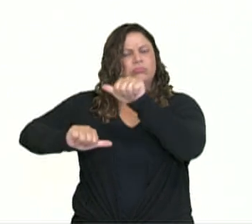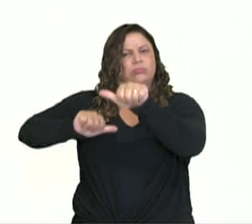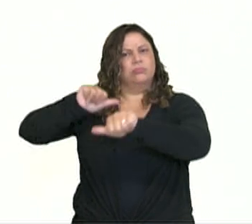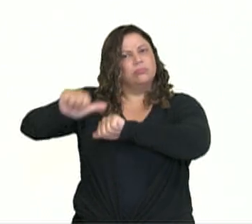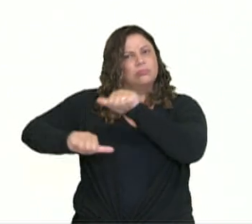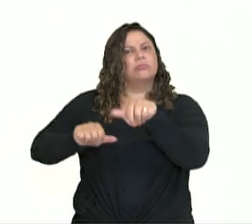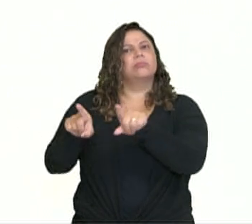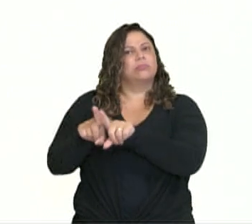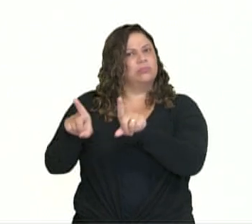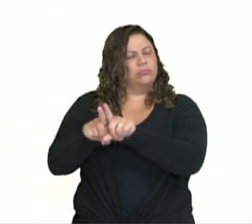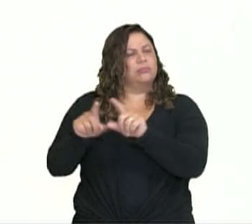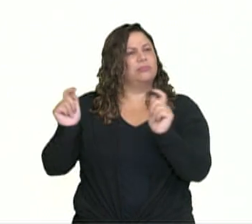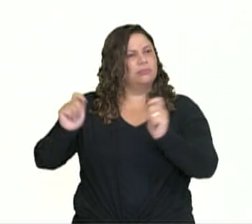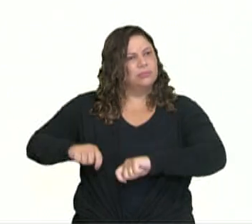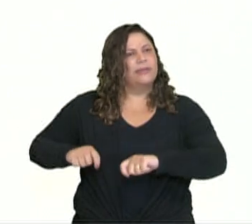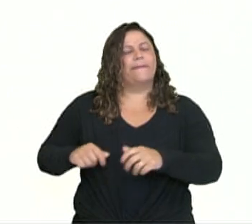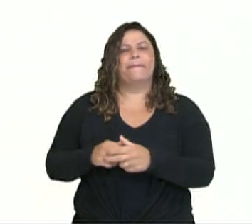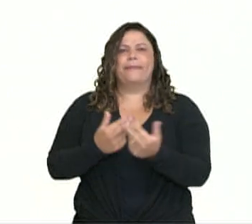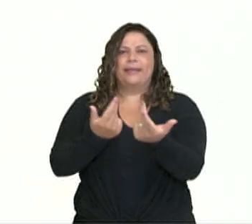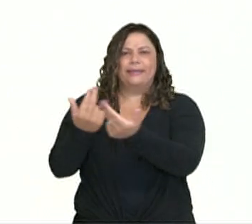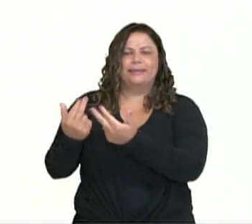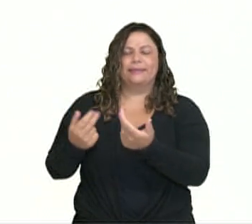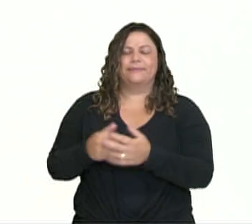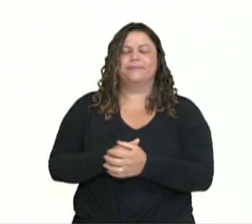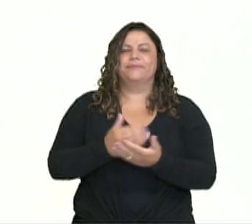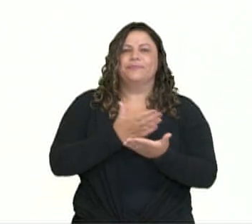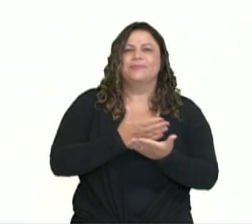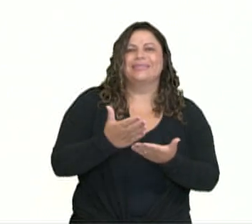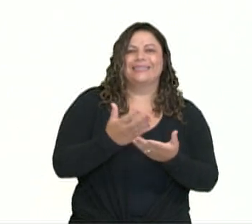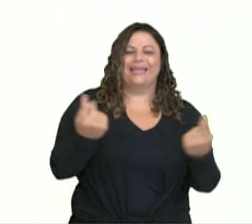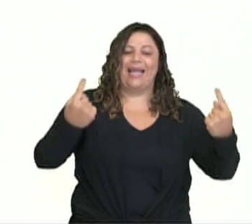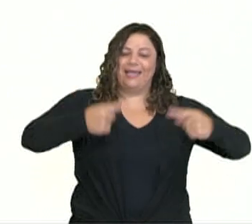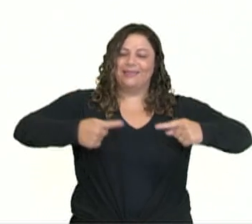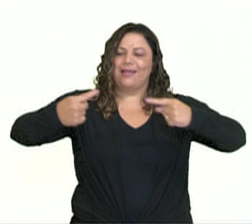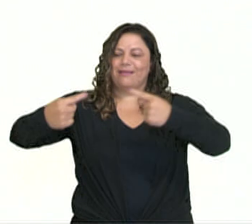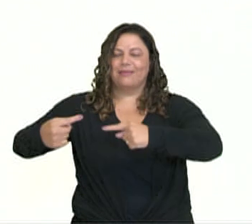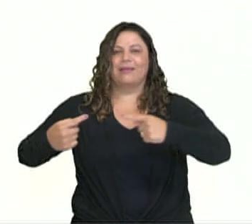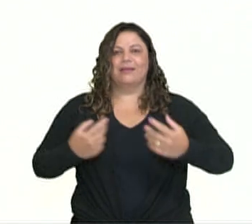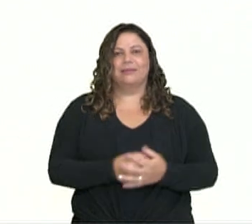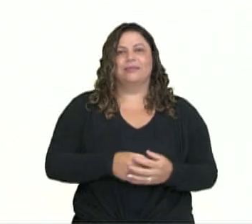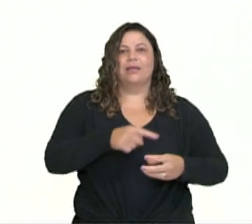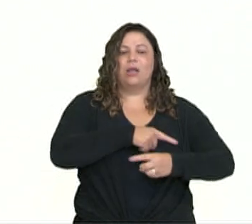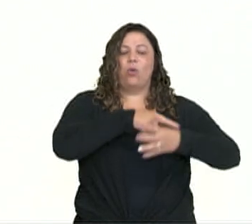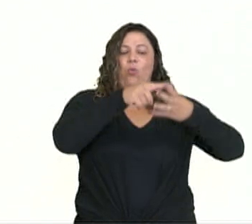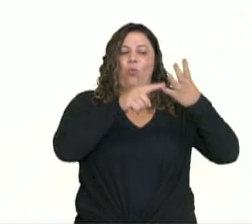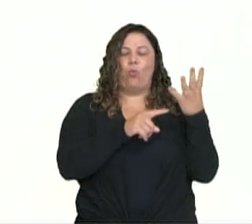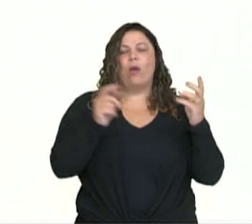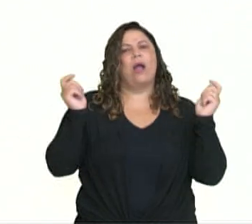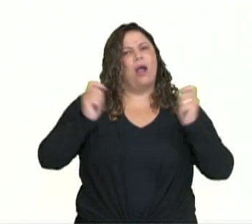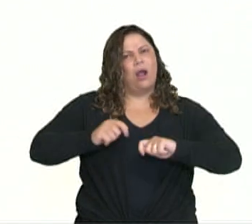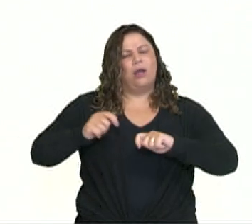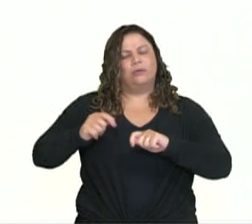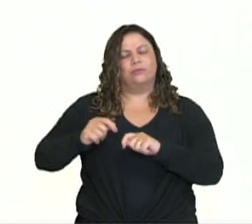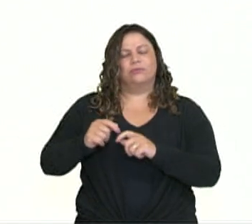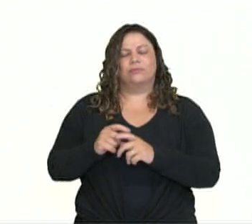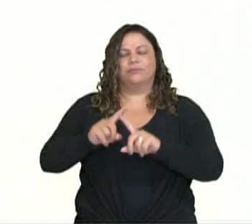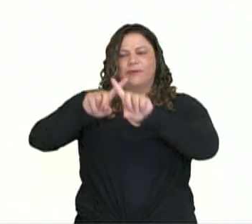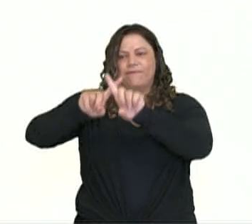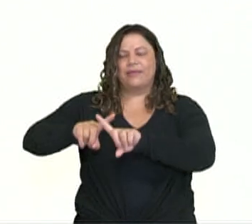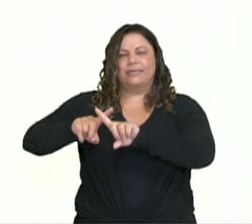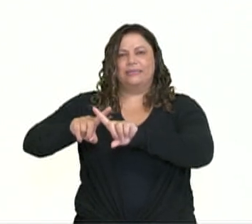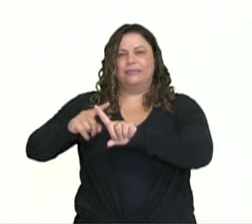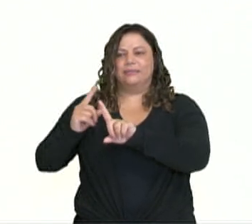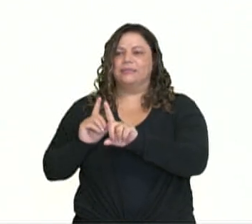reserva ao longo de cada sete, contando um total de quatro substituições. Vejam só que